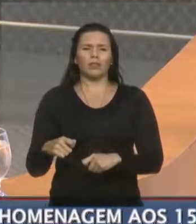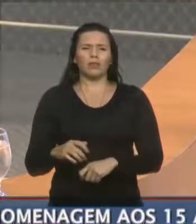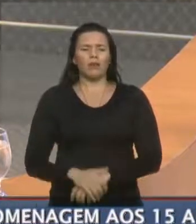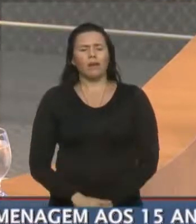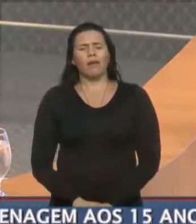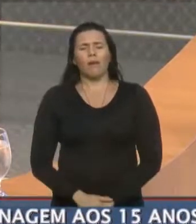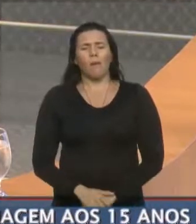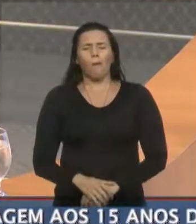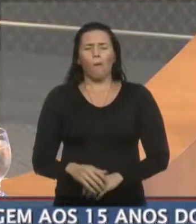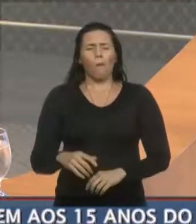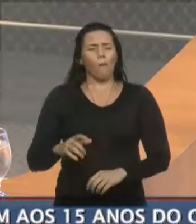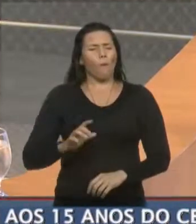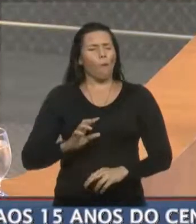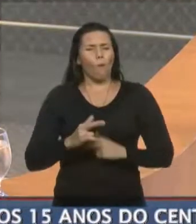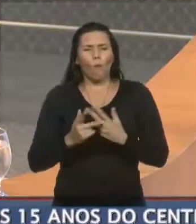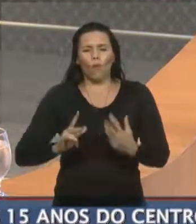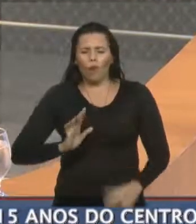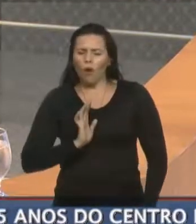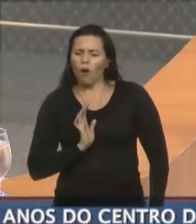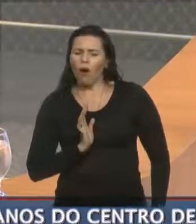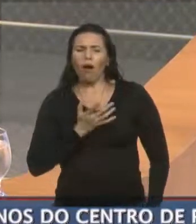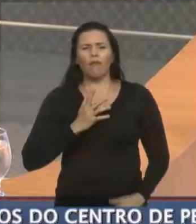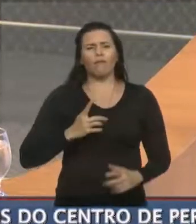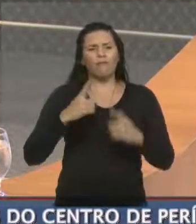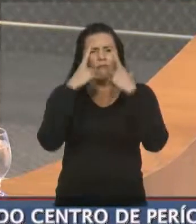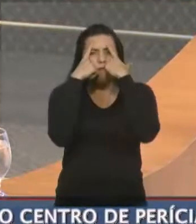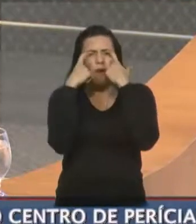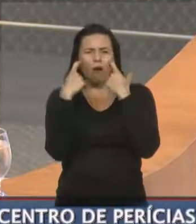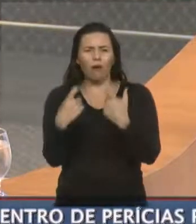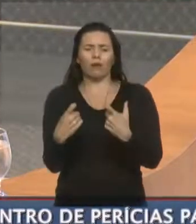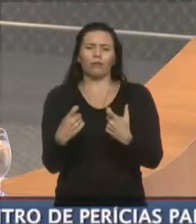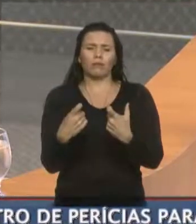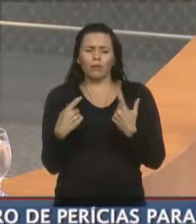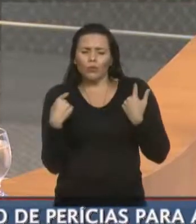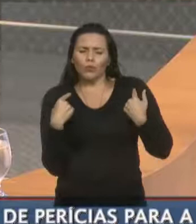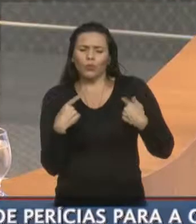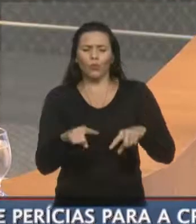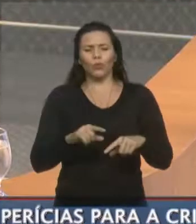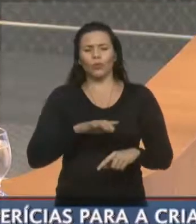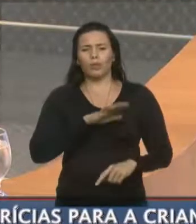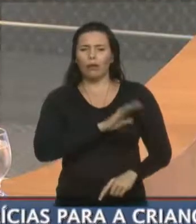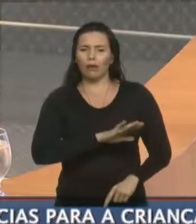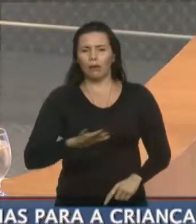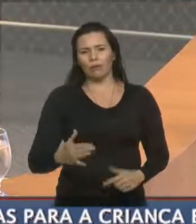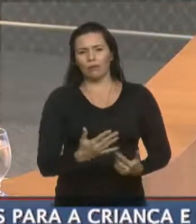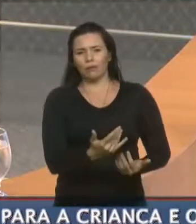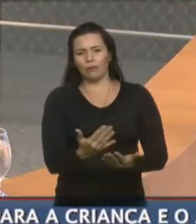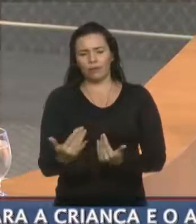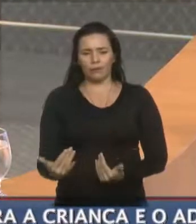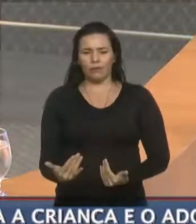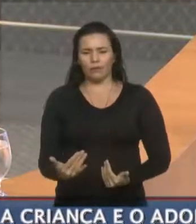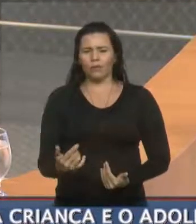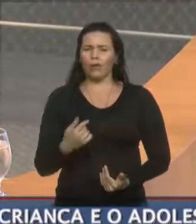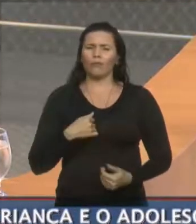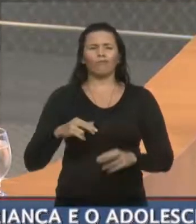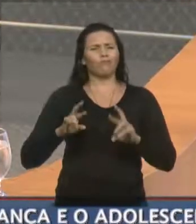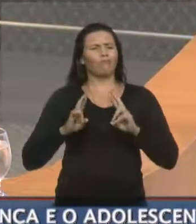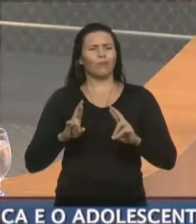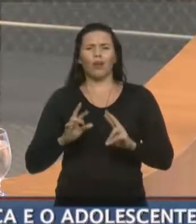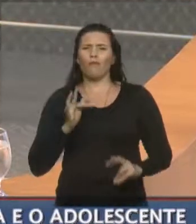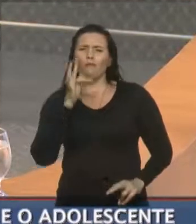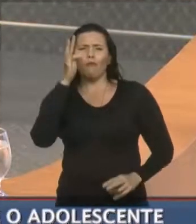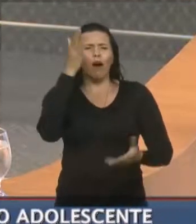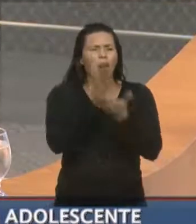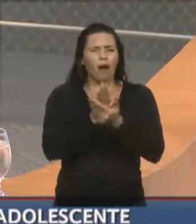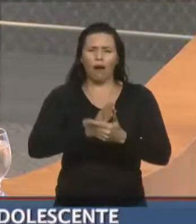repugnantes, tão horrendos, contra as nossas crianças, contra os nossos adolescentes. E para que esse sonho